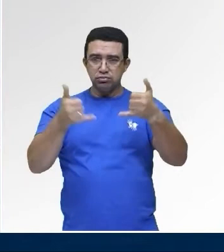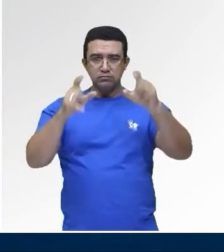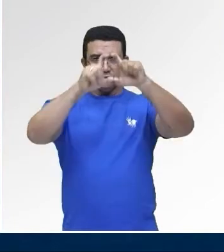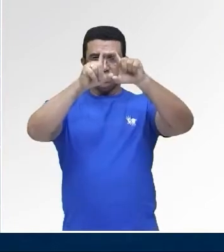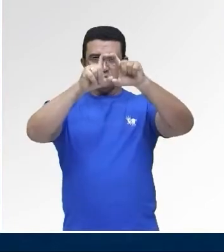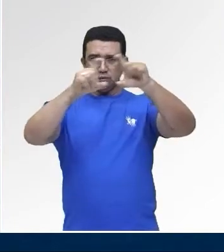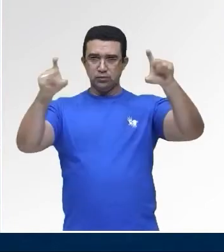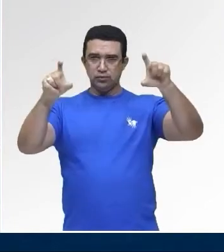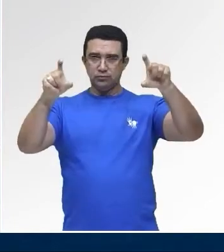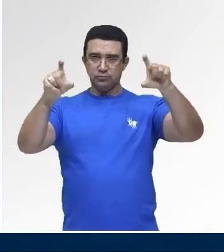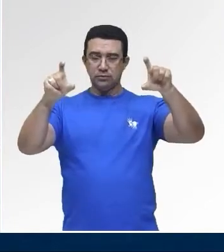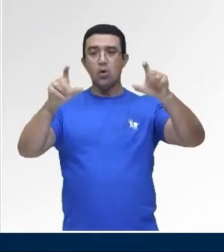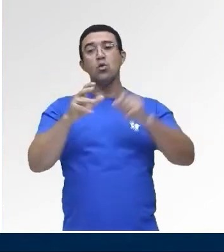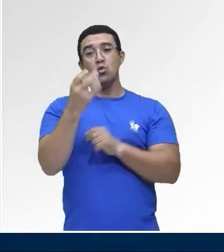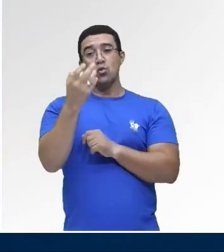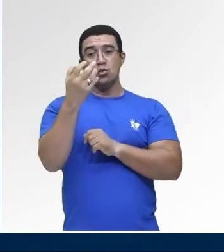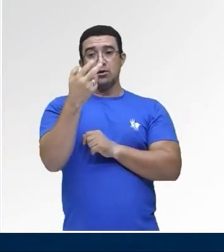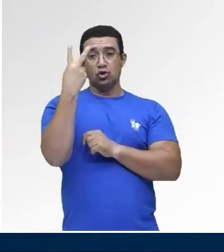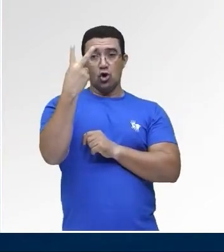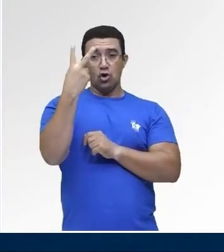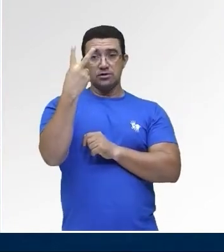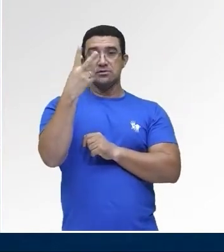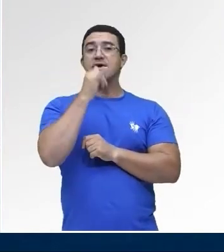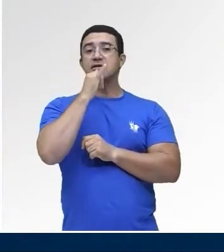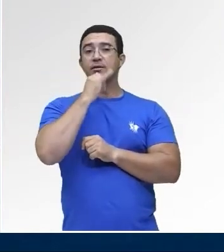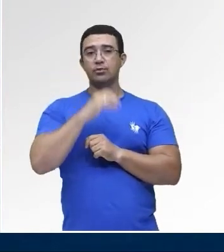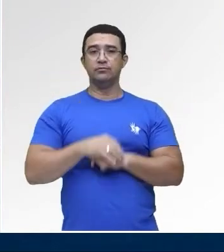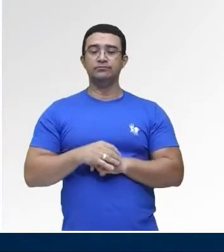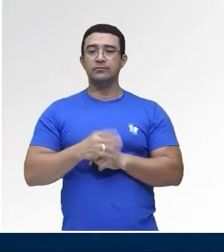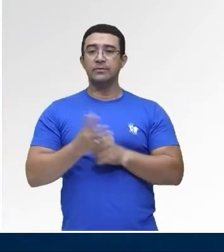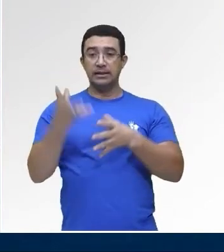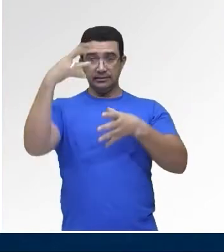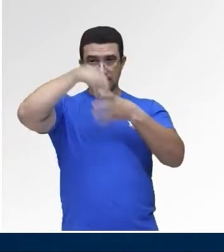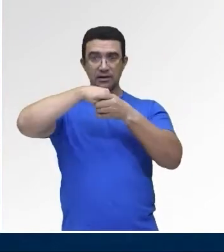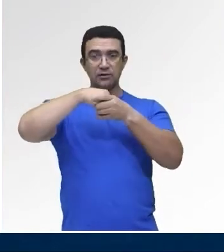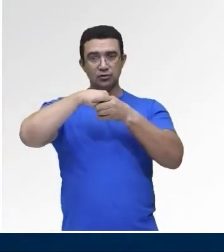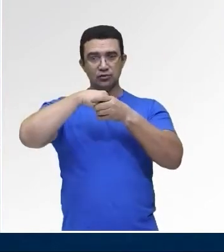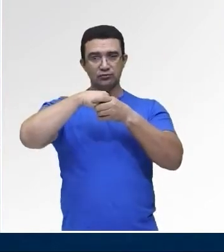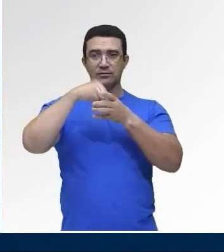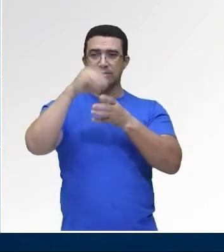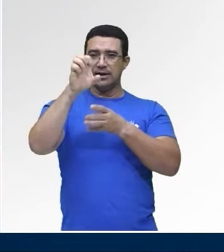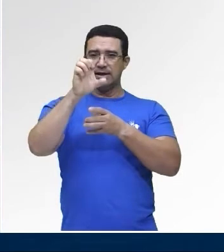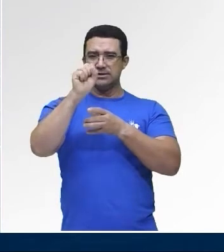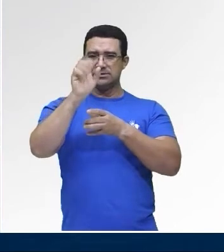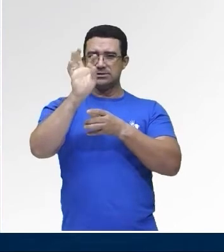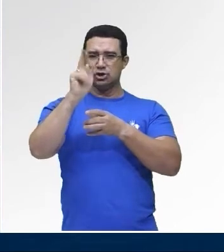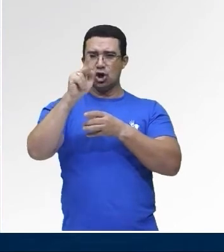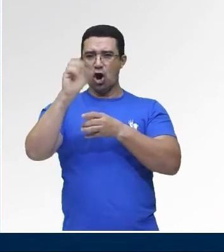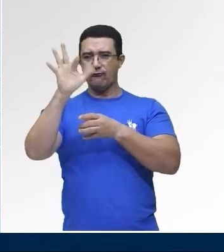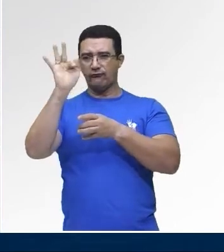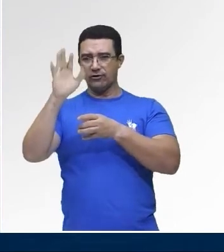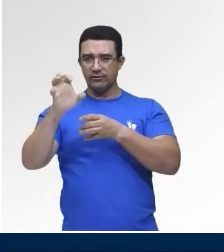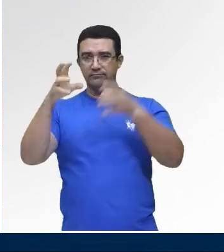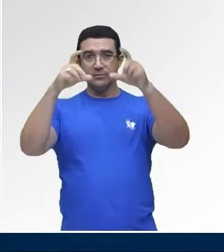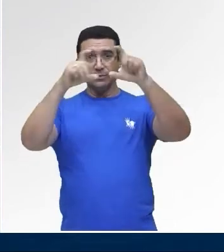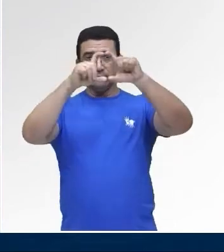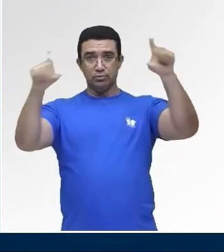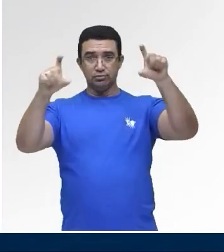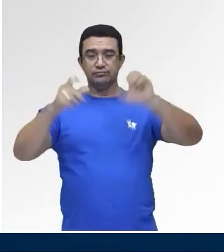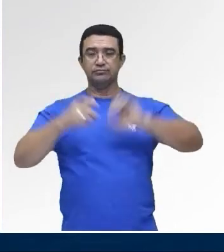constituída dos versos. Os versos vão estar dentro da estrofe, ok? E a